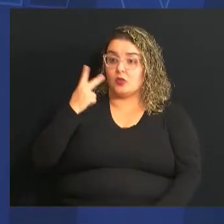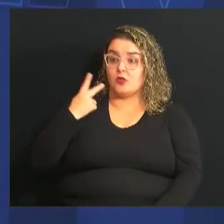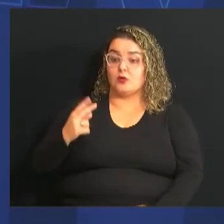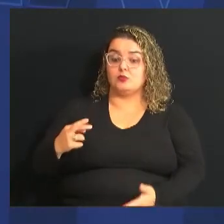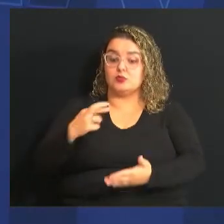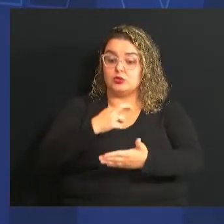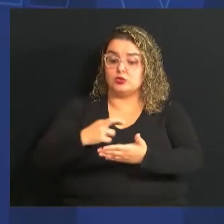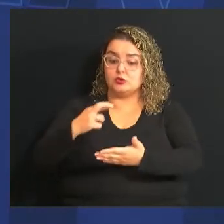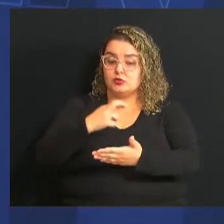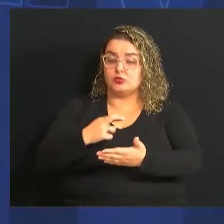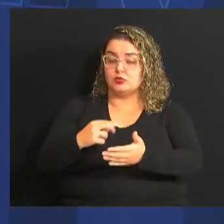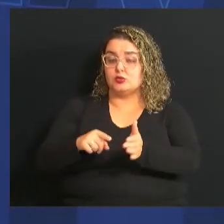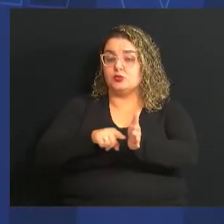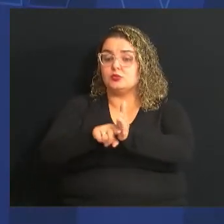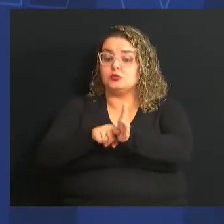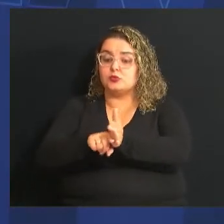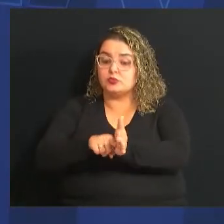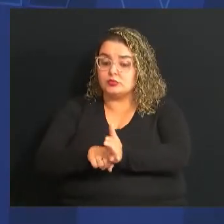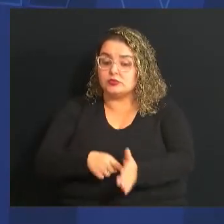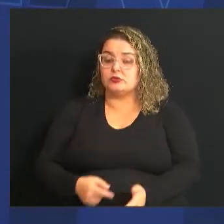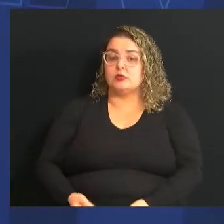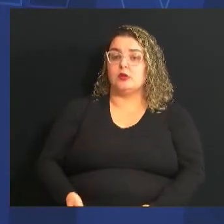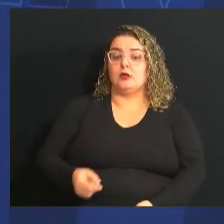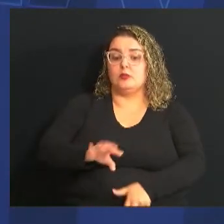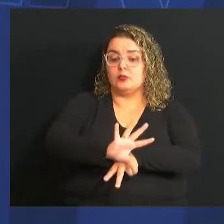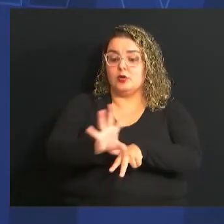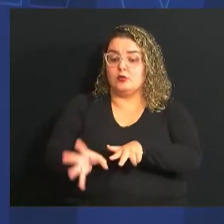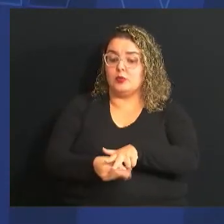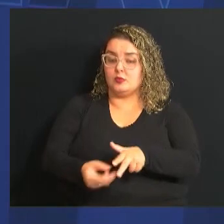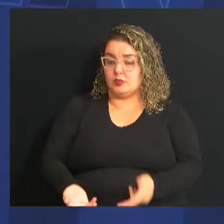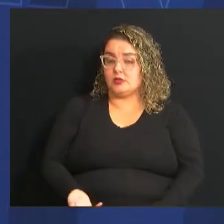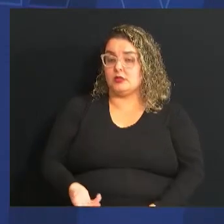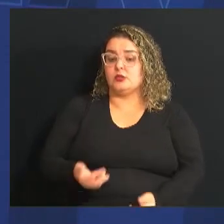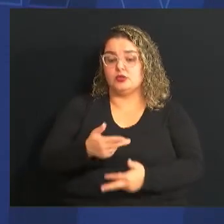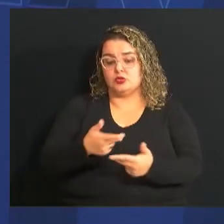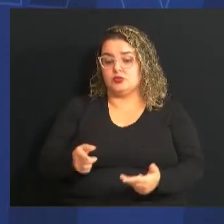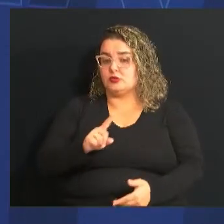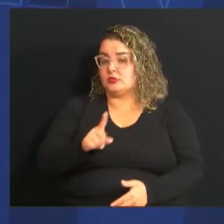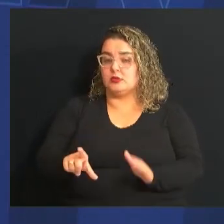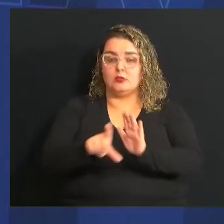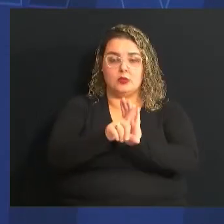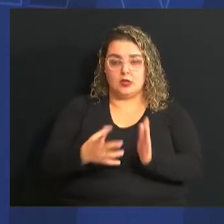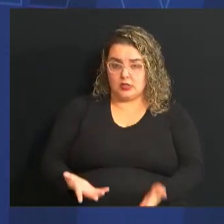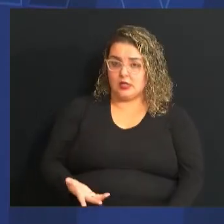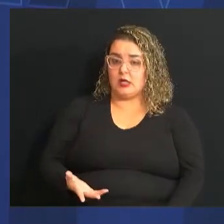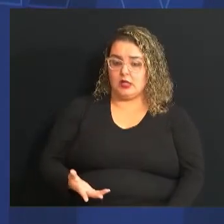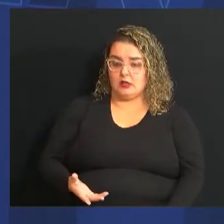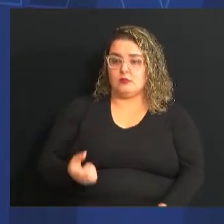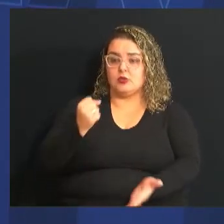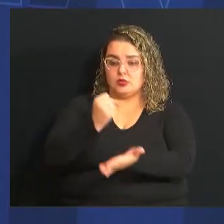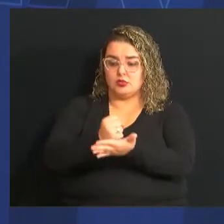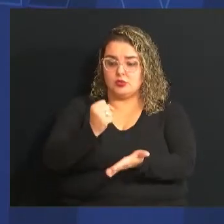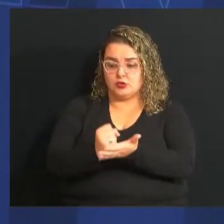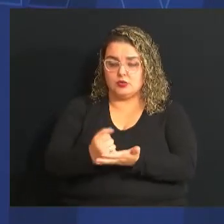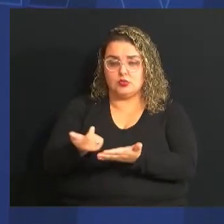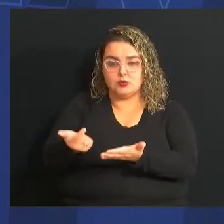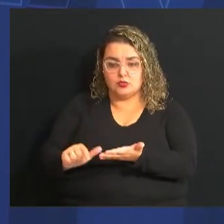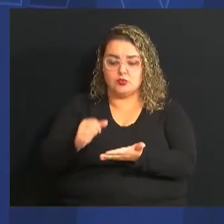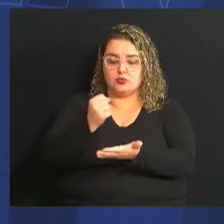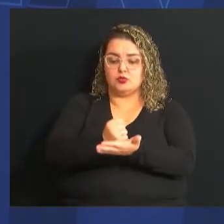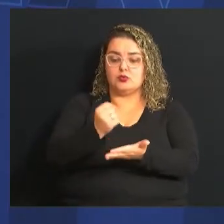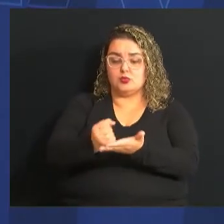como se ela tivesse provocado esse tipo de coisa. Para finalizar, outras reuniões em conjunto, as 2 comissões devem